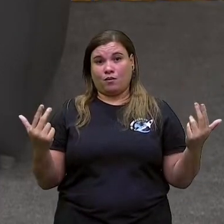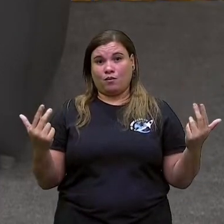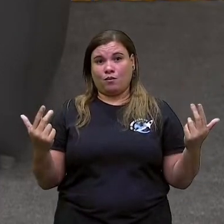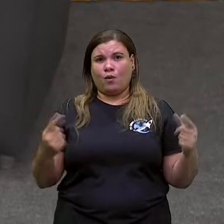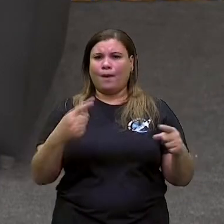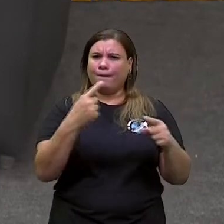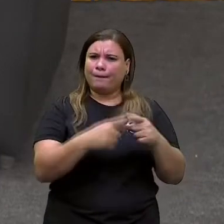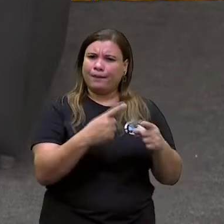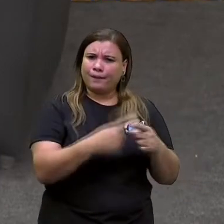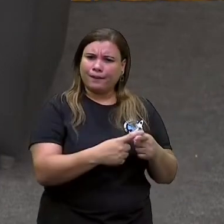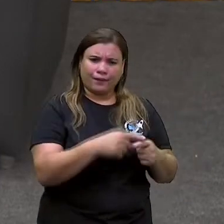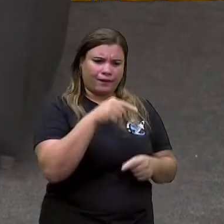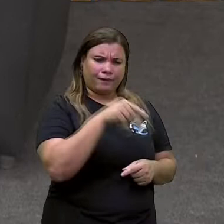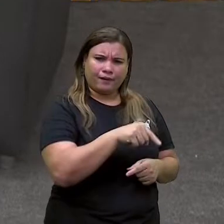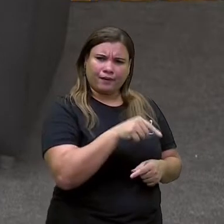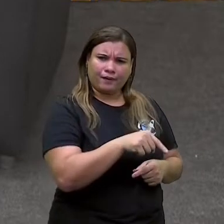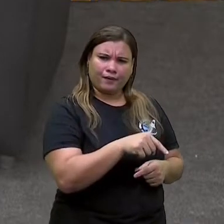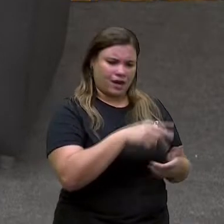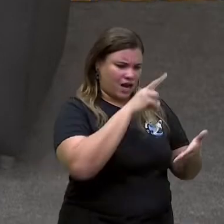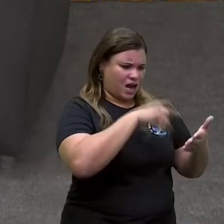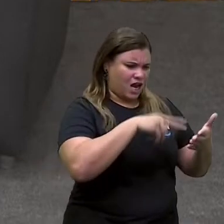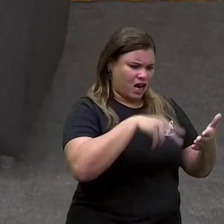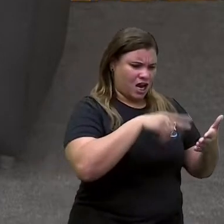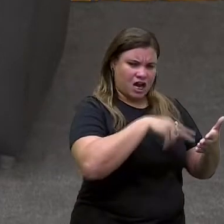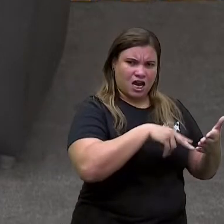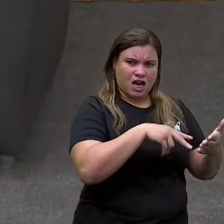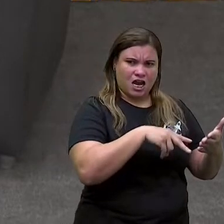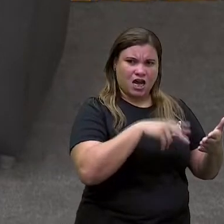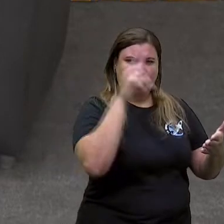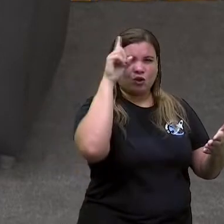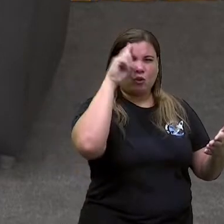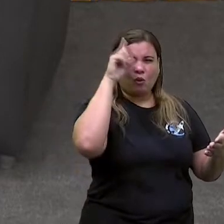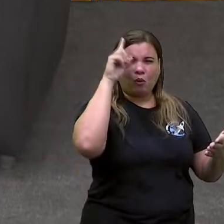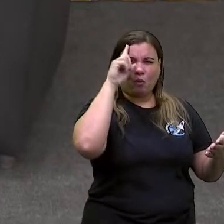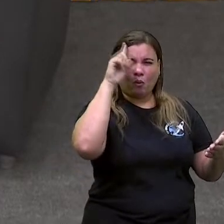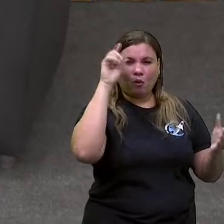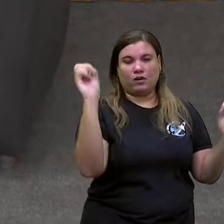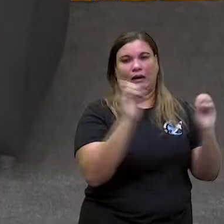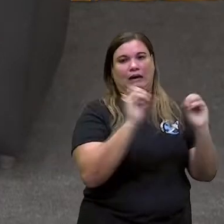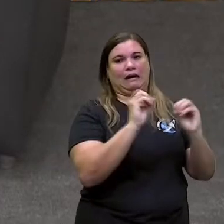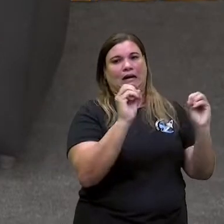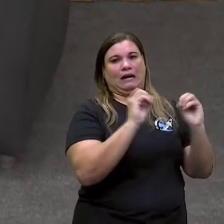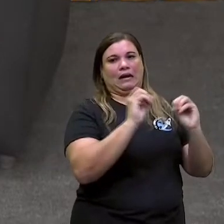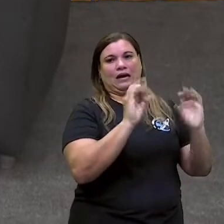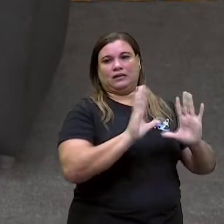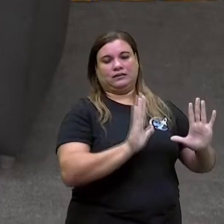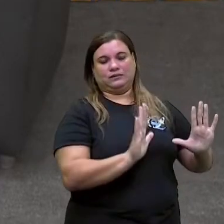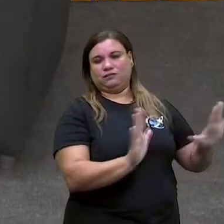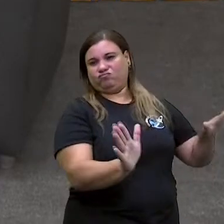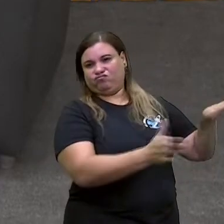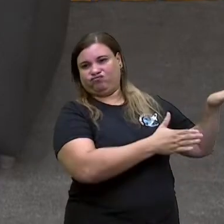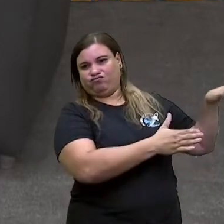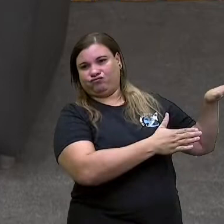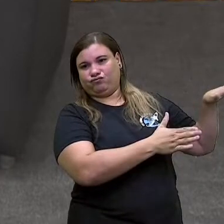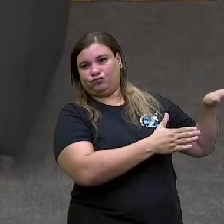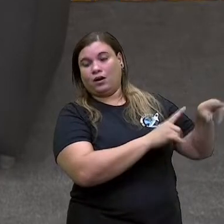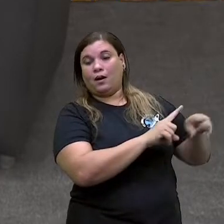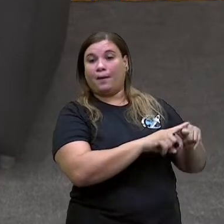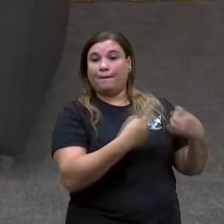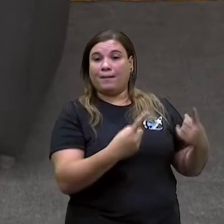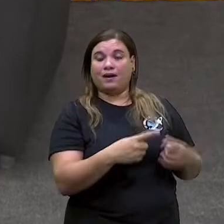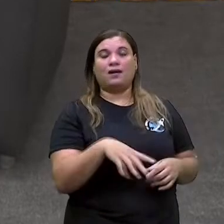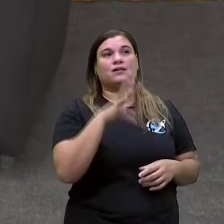faça leituras diárias. De meia hora, pelo menos, uma leitura literária. Né? Isso, meia hora. A leitura literária, ela é muito